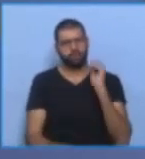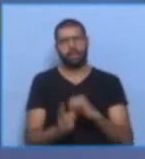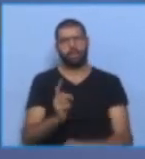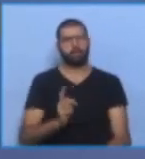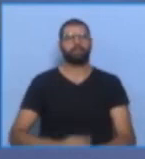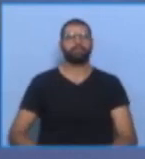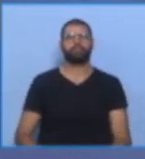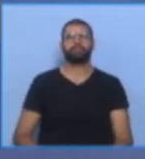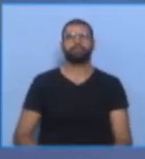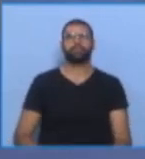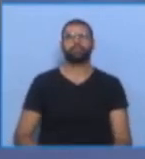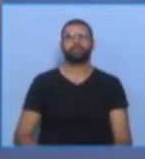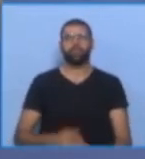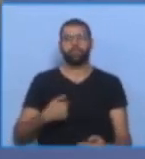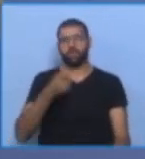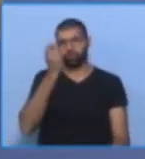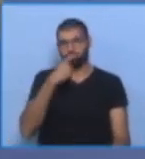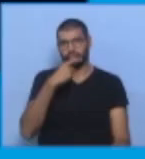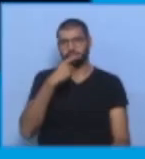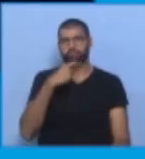bem, uma